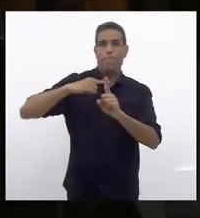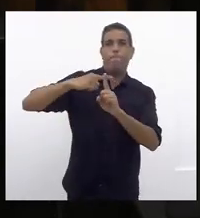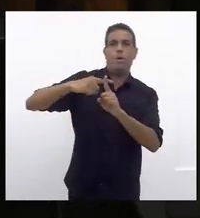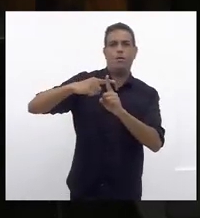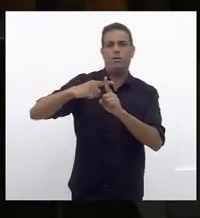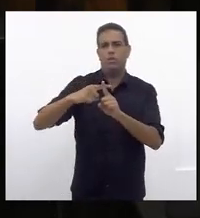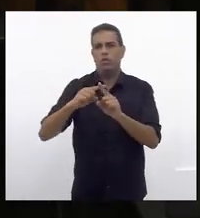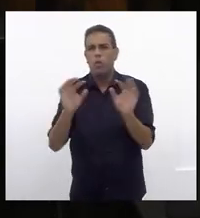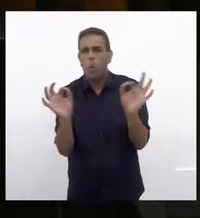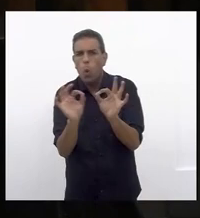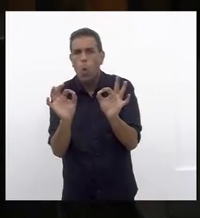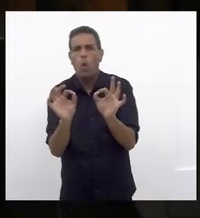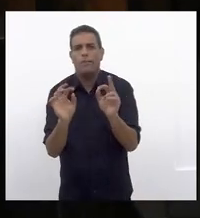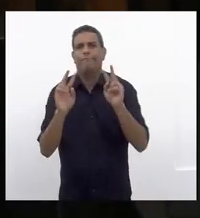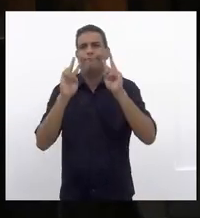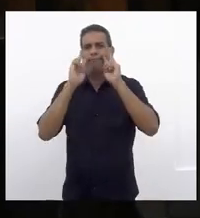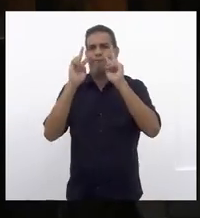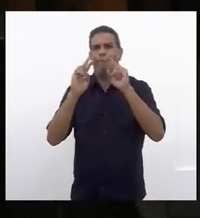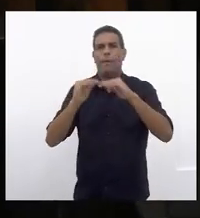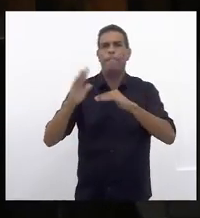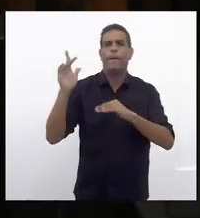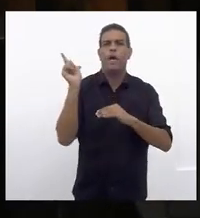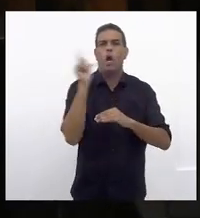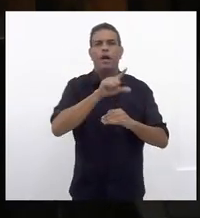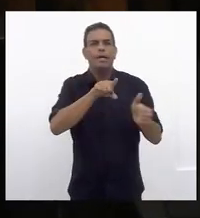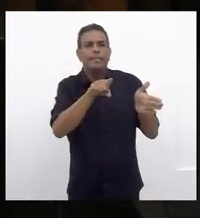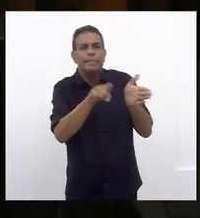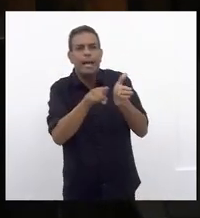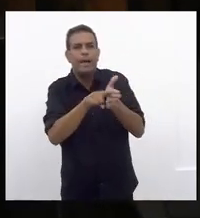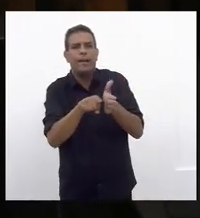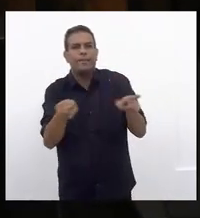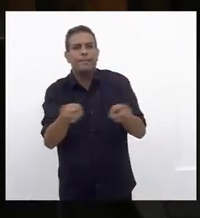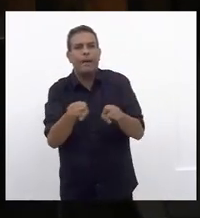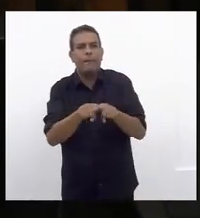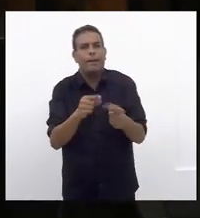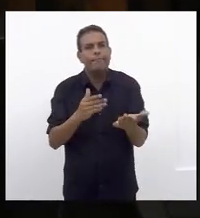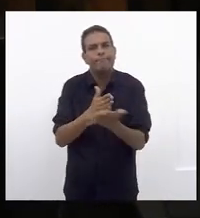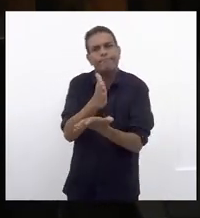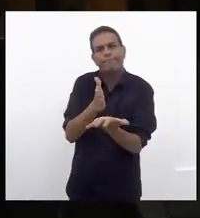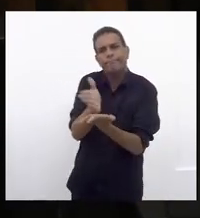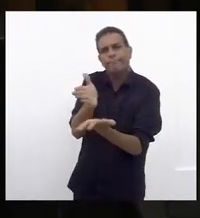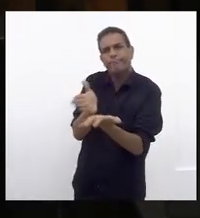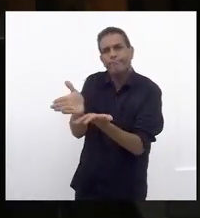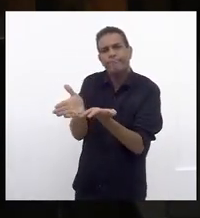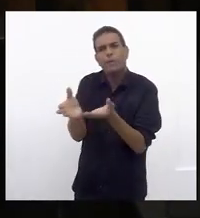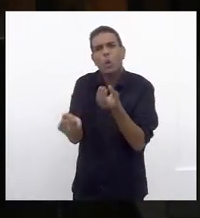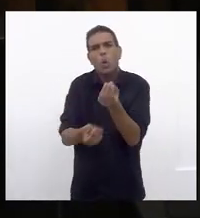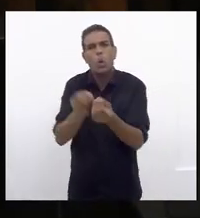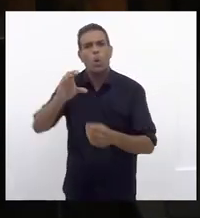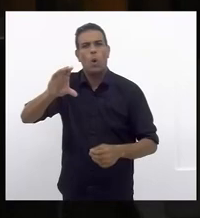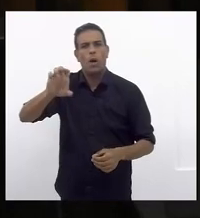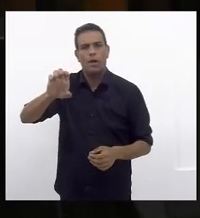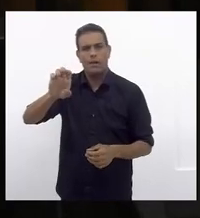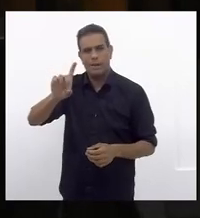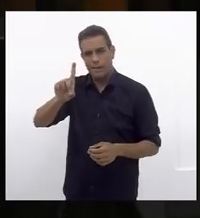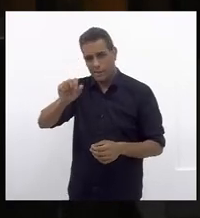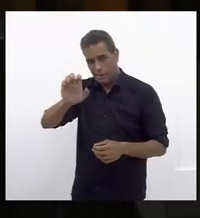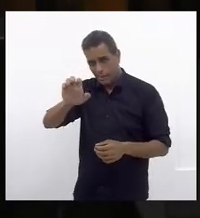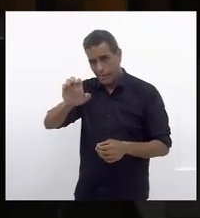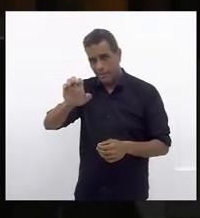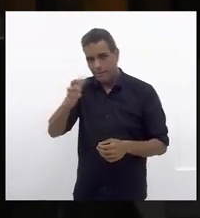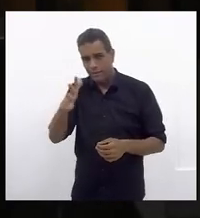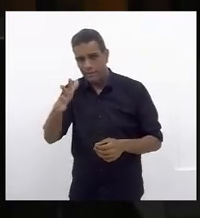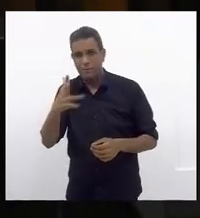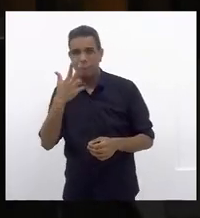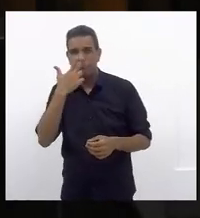positivo, mas pode ser muito negativo, deputado Eliomar Coelho. Porque a SEDAI arrecada algo